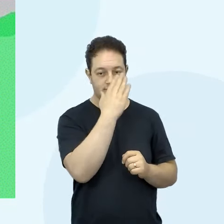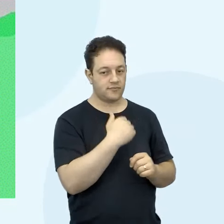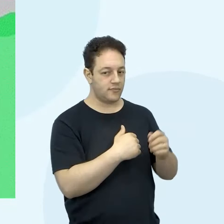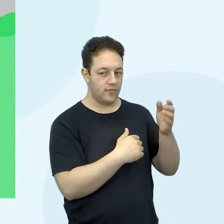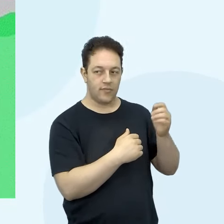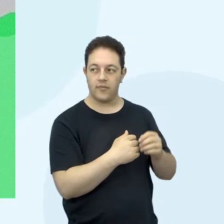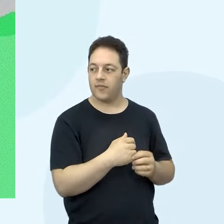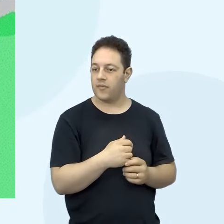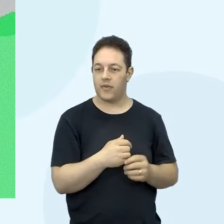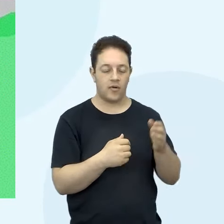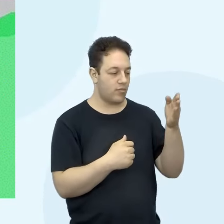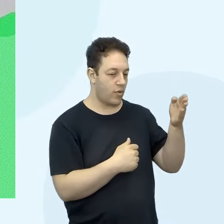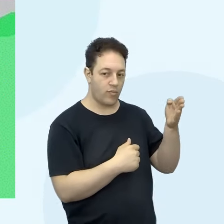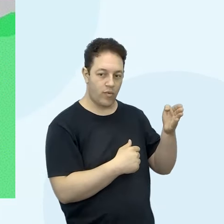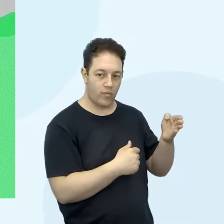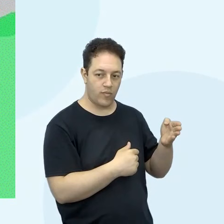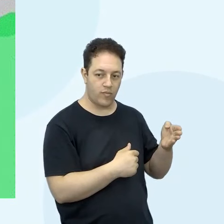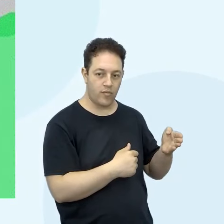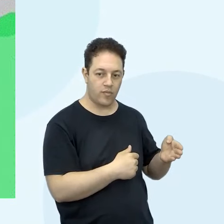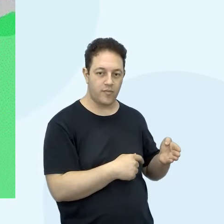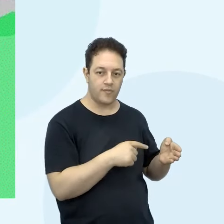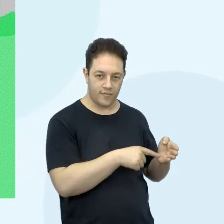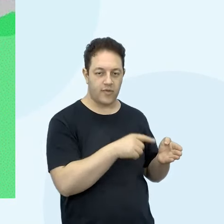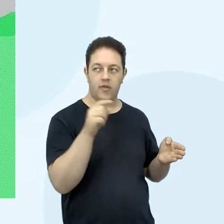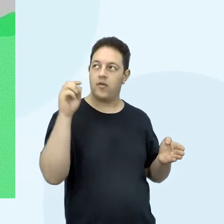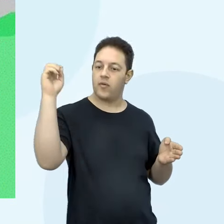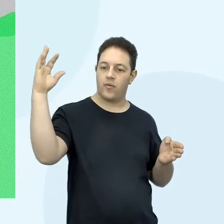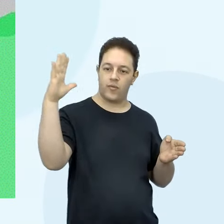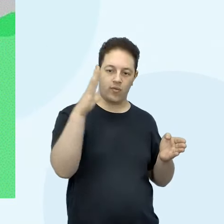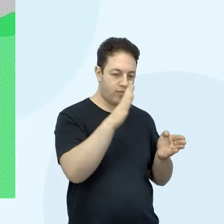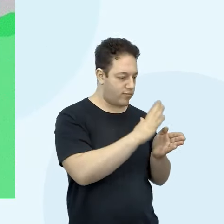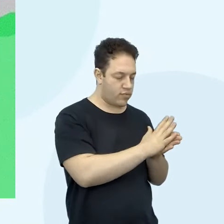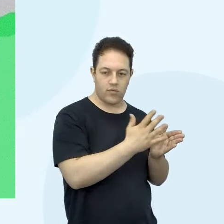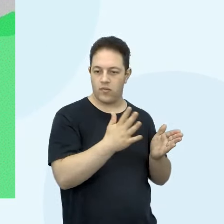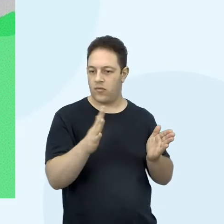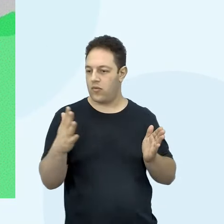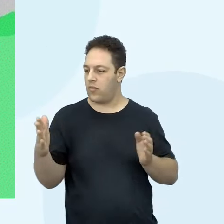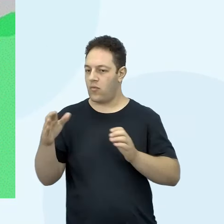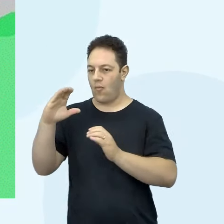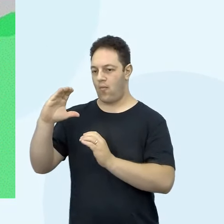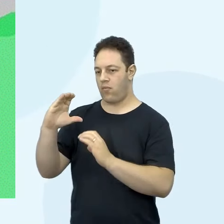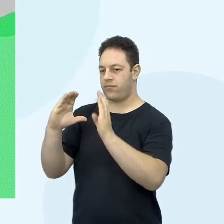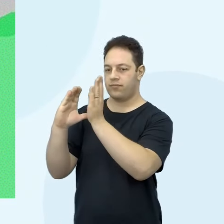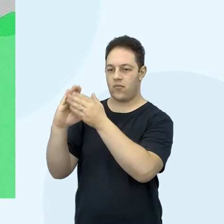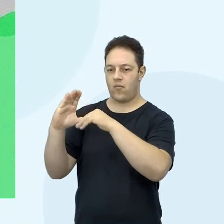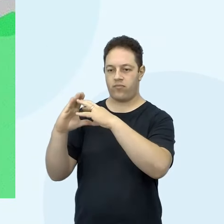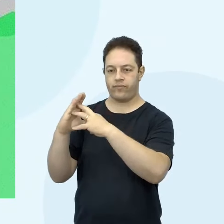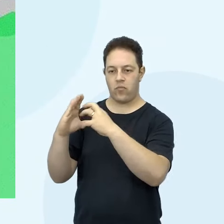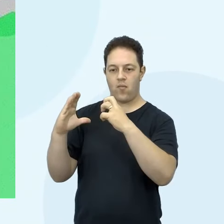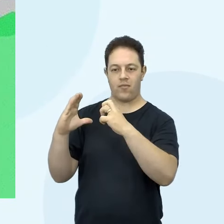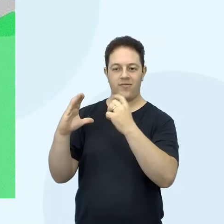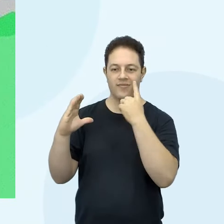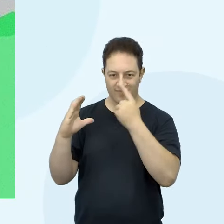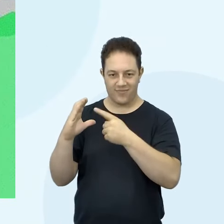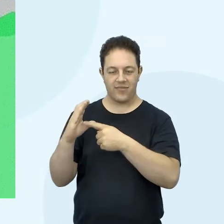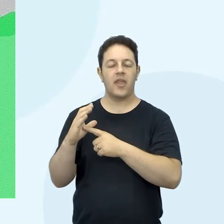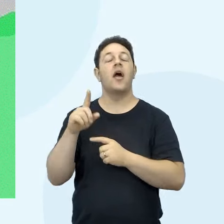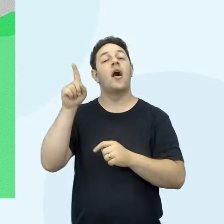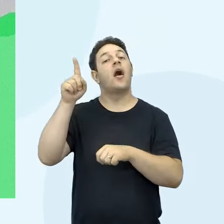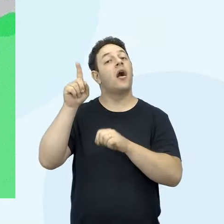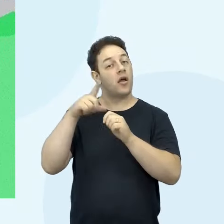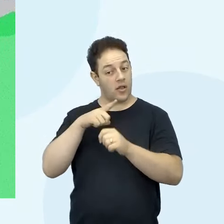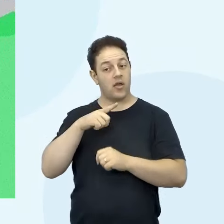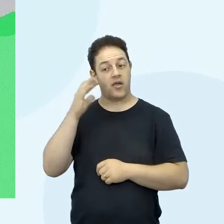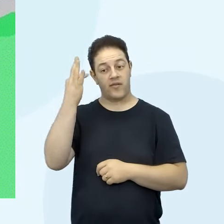solar. Deixando de lado aí a utilidade, que esse é um forno solar que funciona, está em operação lá na França, eu traria